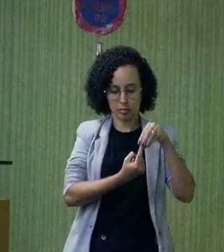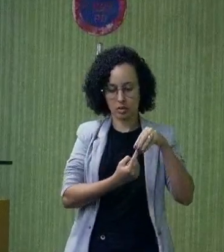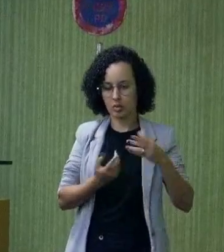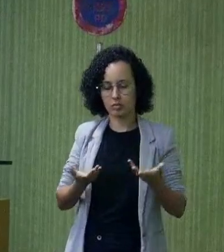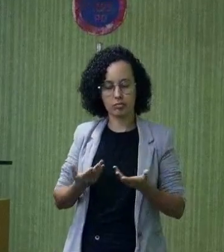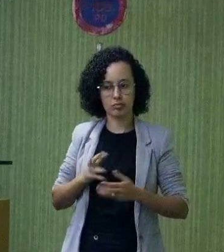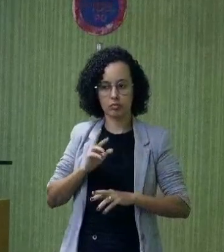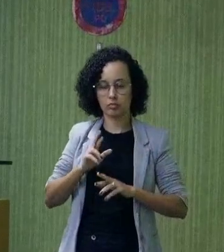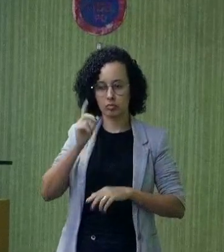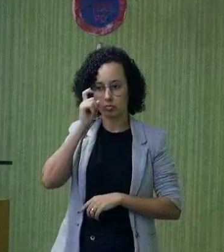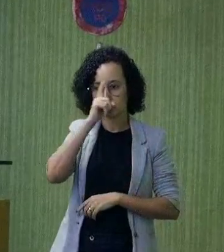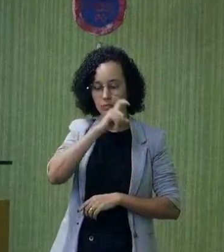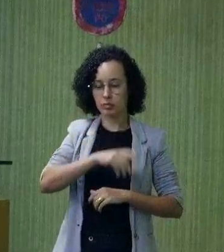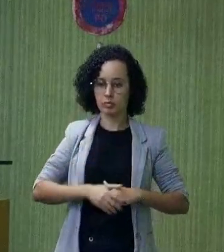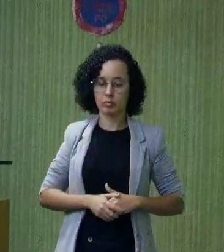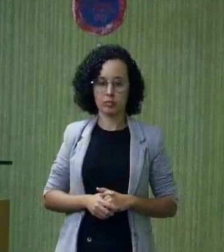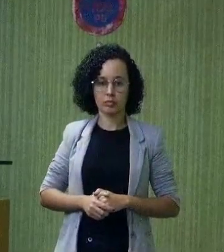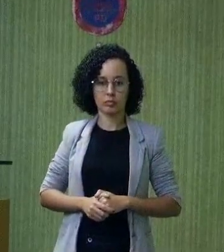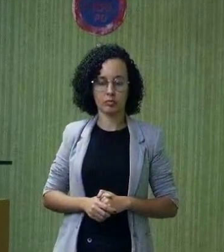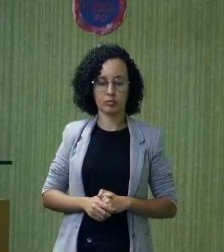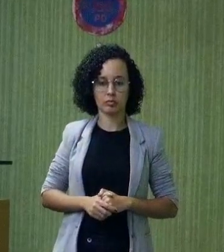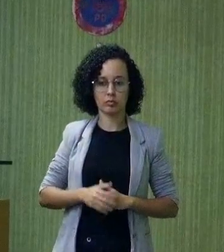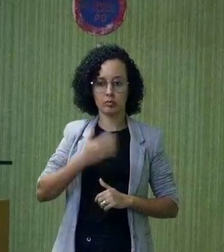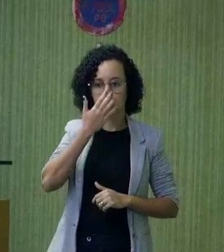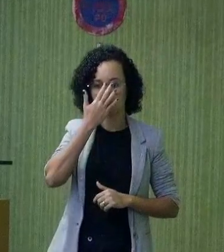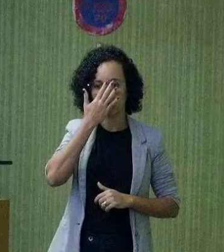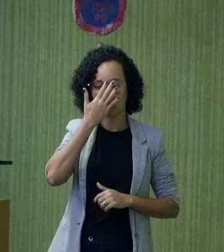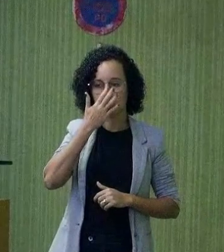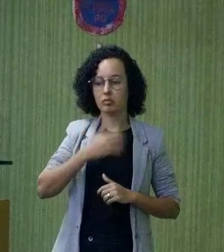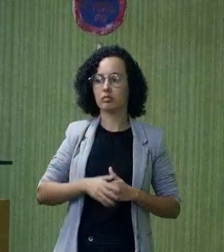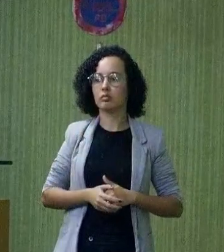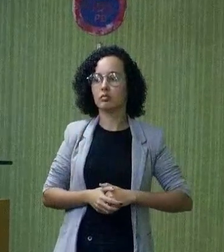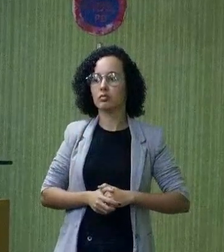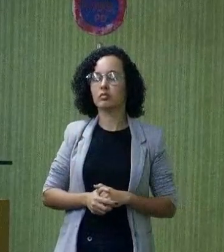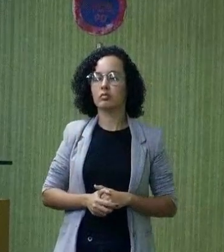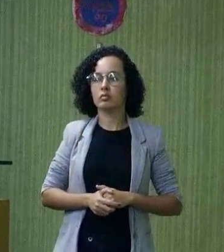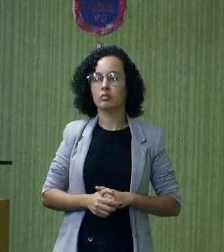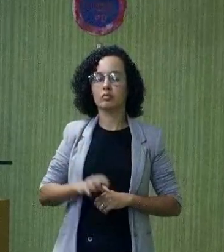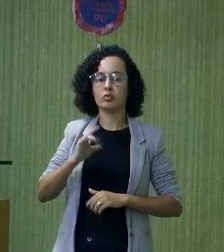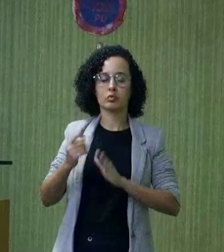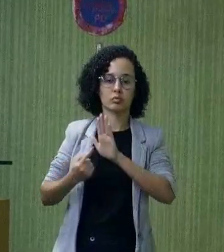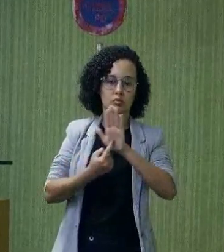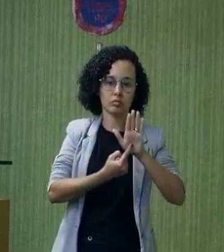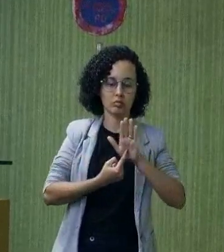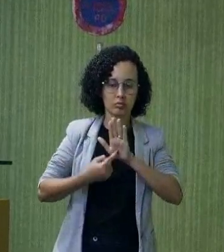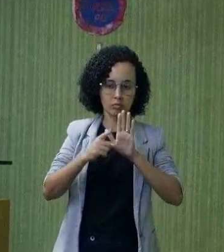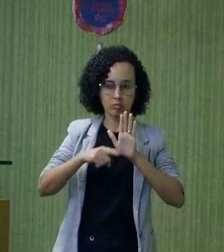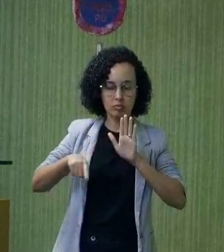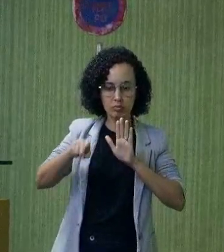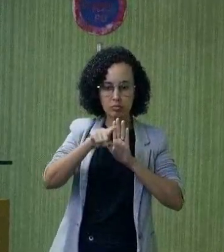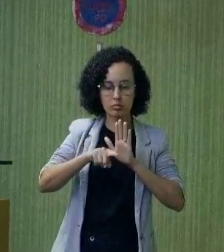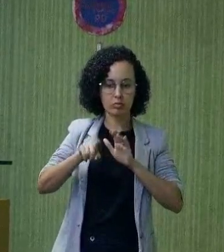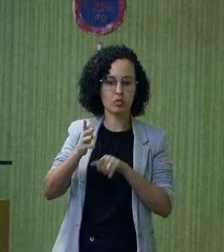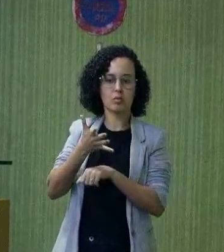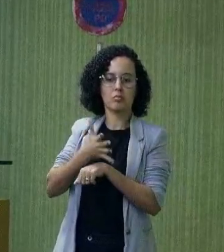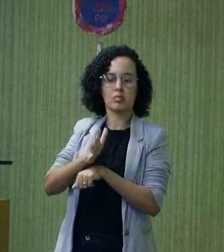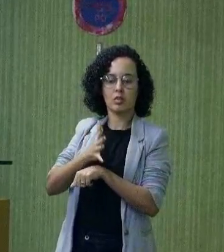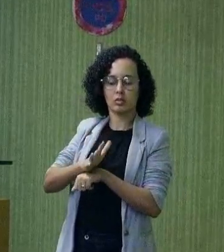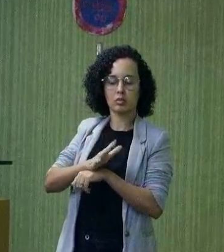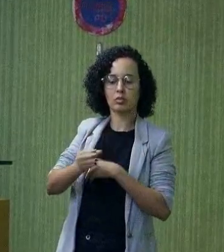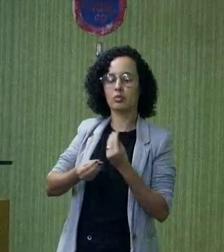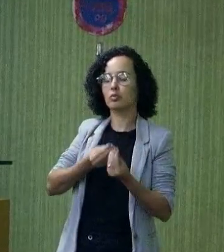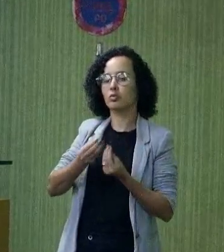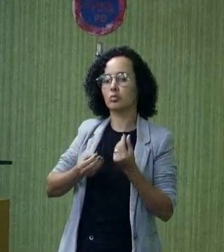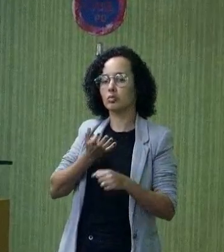prioridades bom E aí só para mostrar para vocês ó na prática né como é que a gente pode na